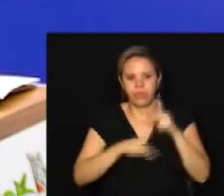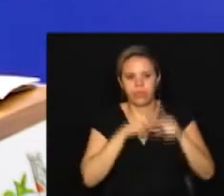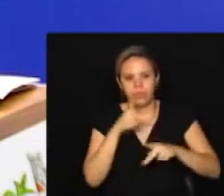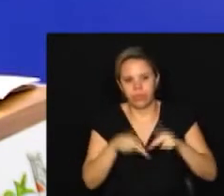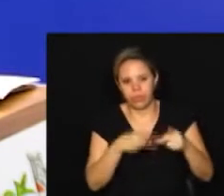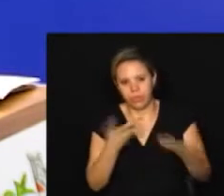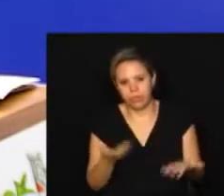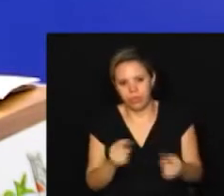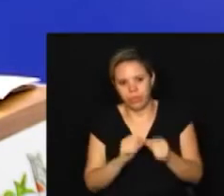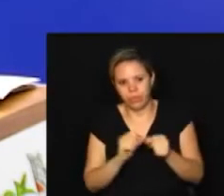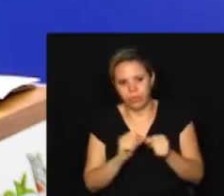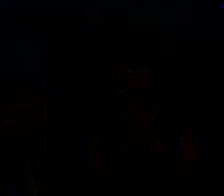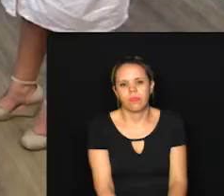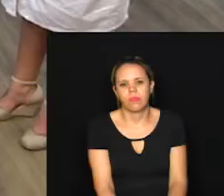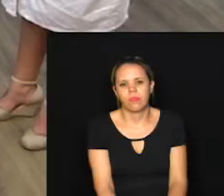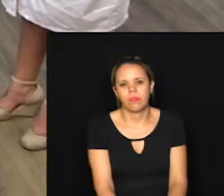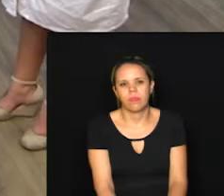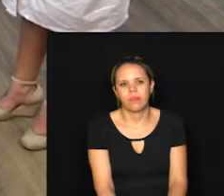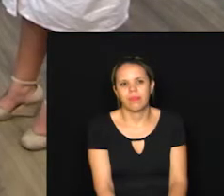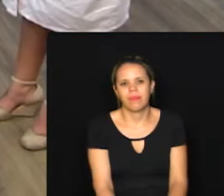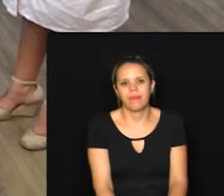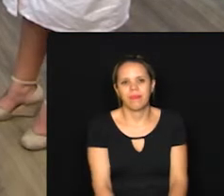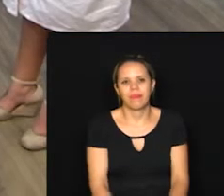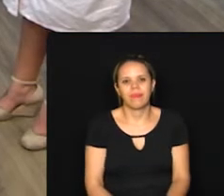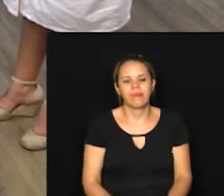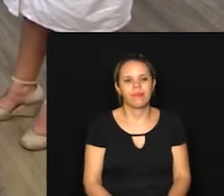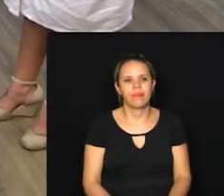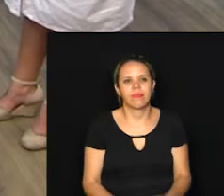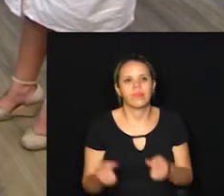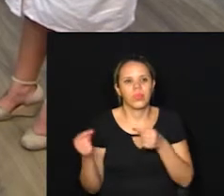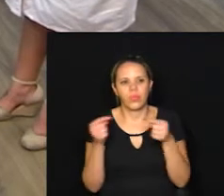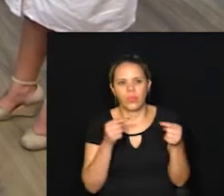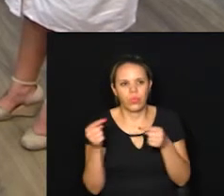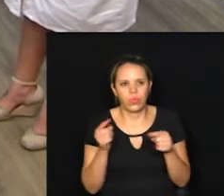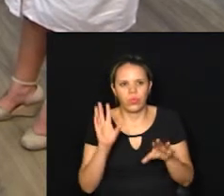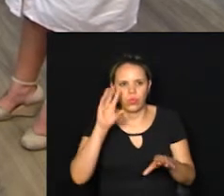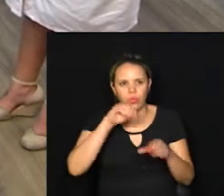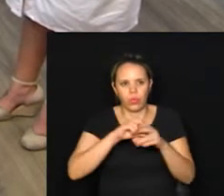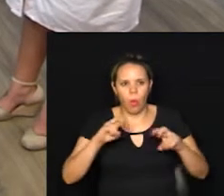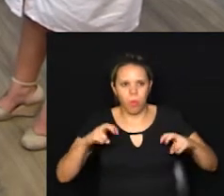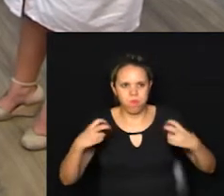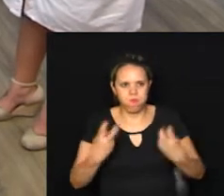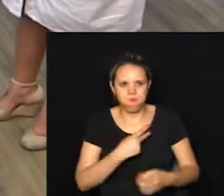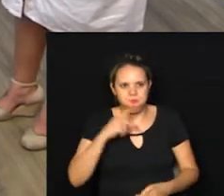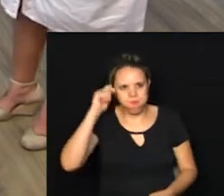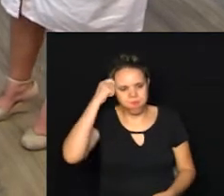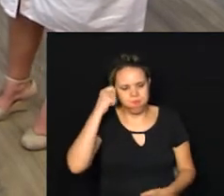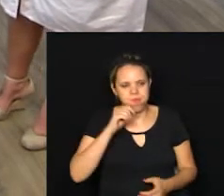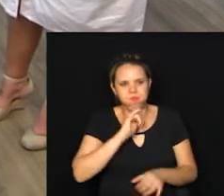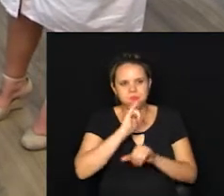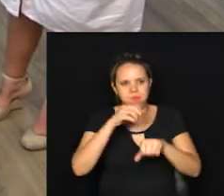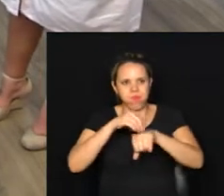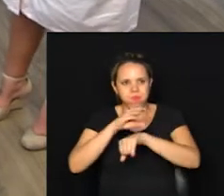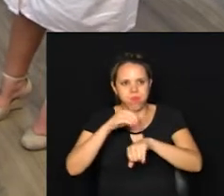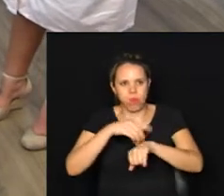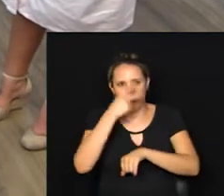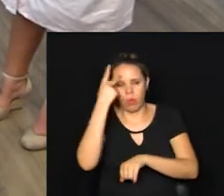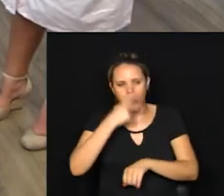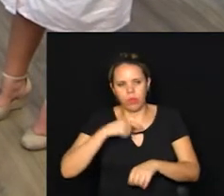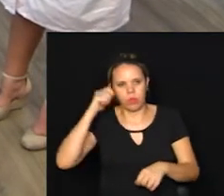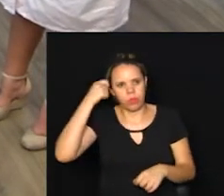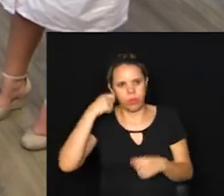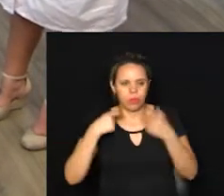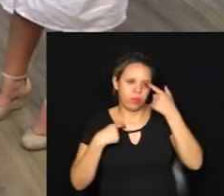fazer a segurança. Como o derby é no campo da Ponte Preta, então meu recado aos torcedores